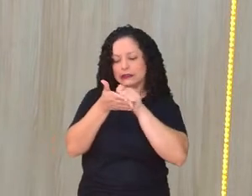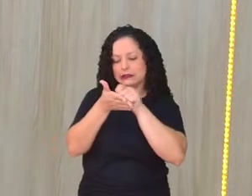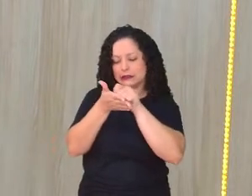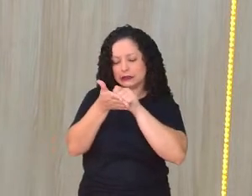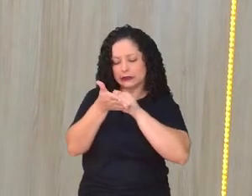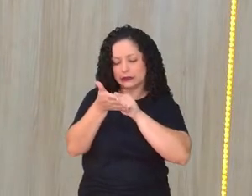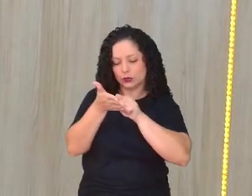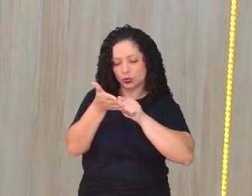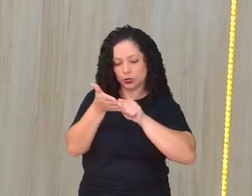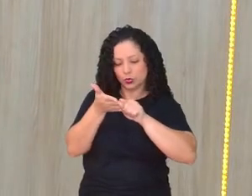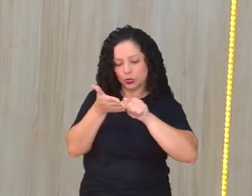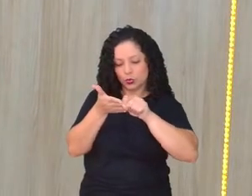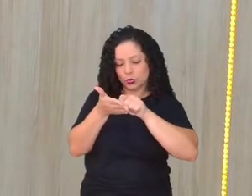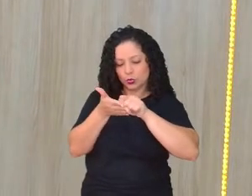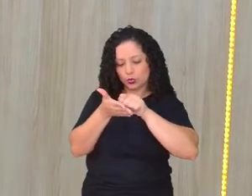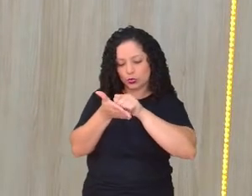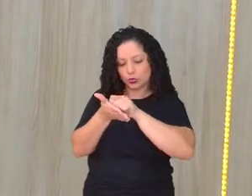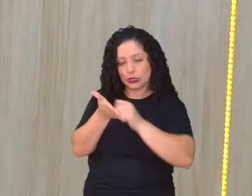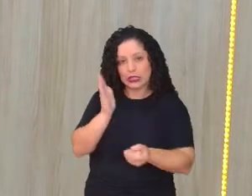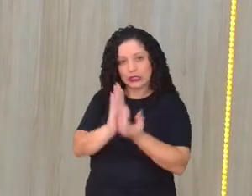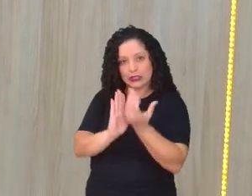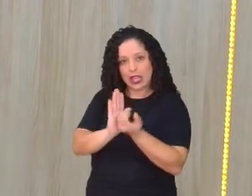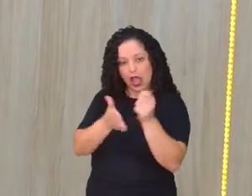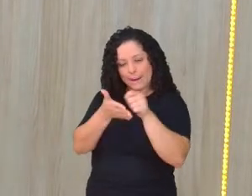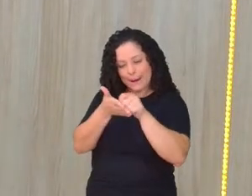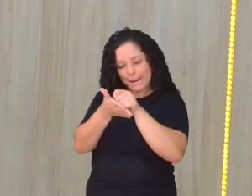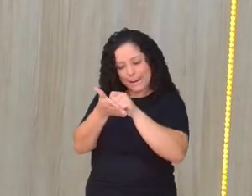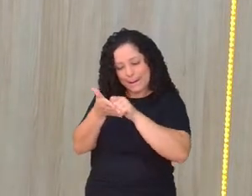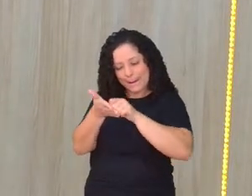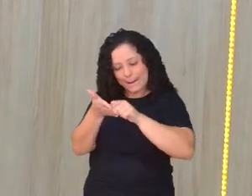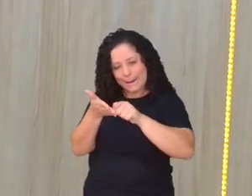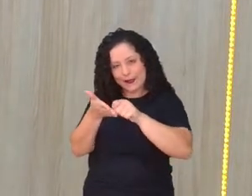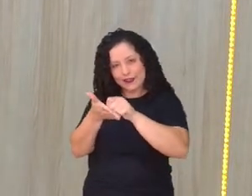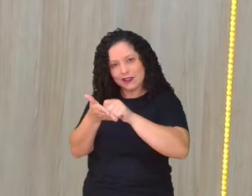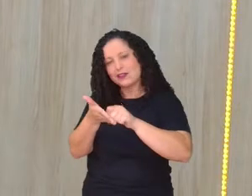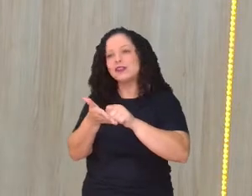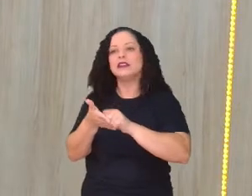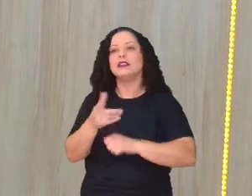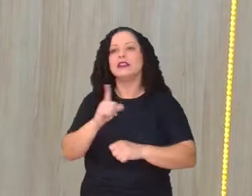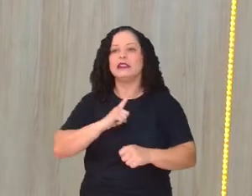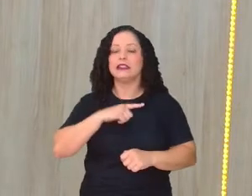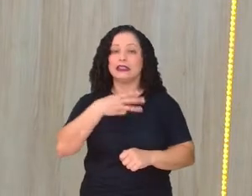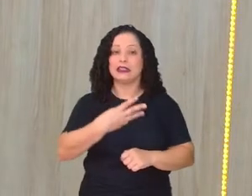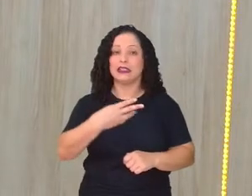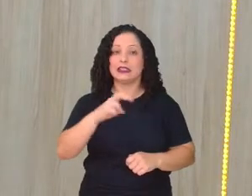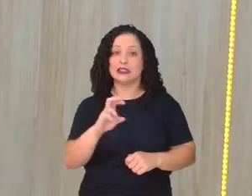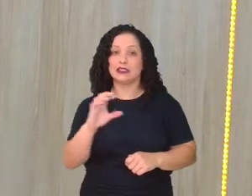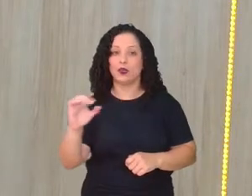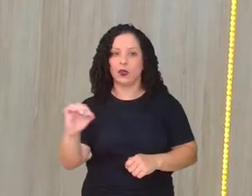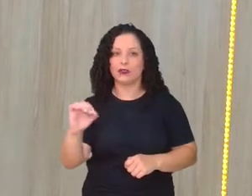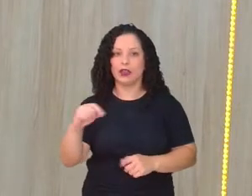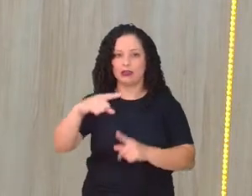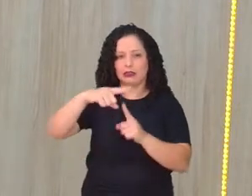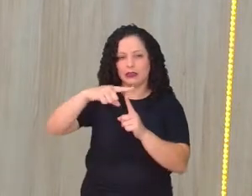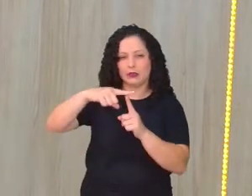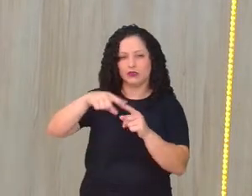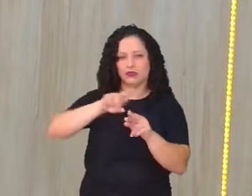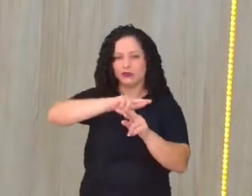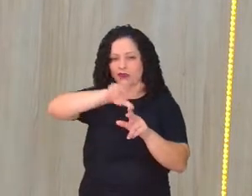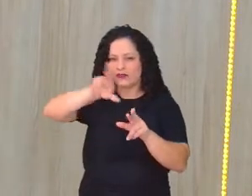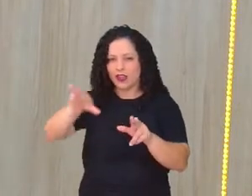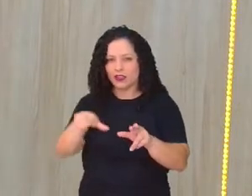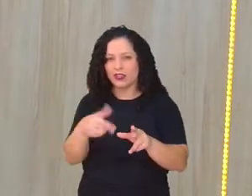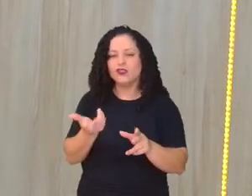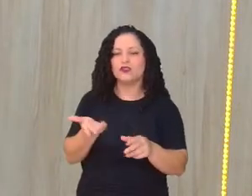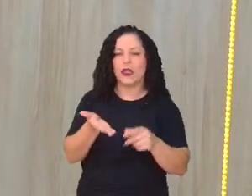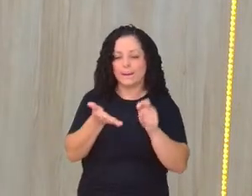né? Cavando ali os símbolozinhos, que eram 350, né, caracteres, né, que eles agrupavam. Então um